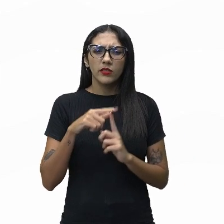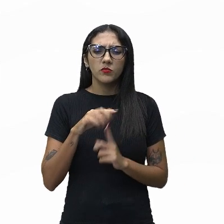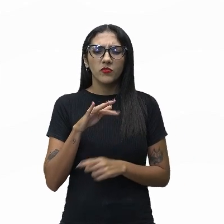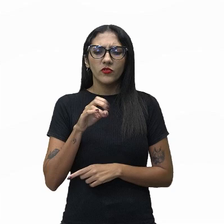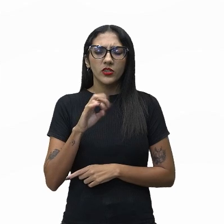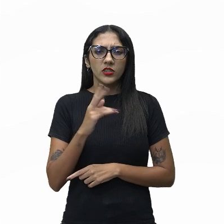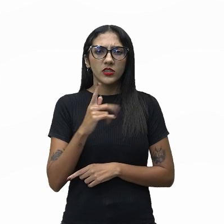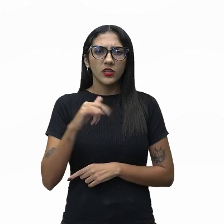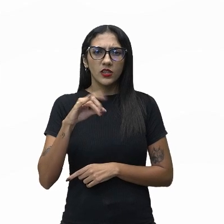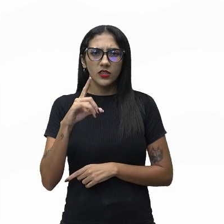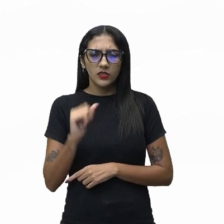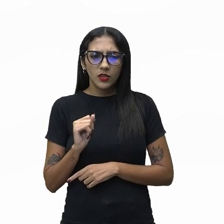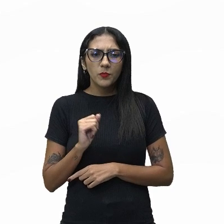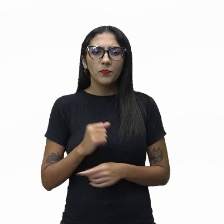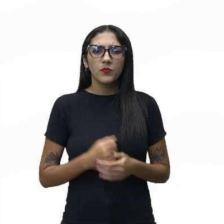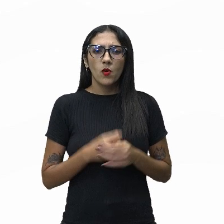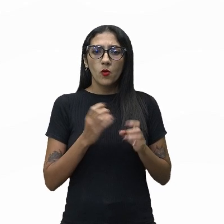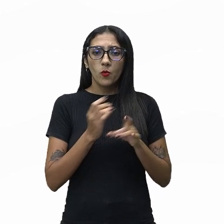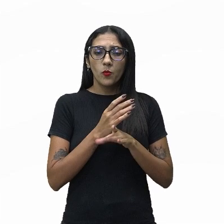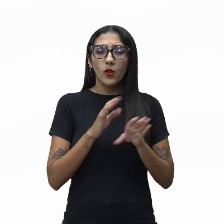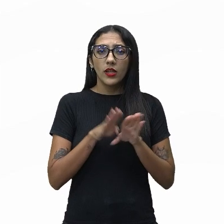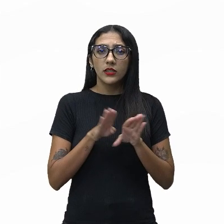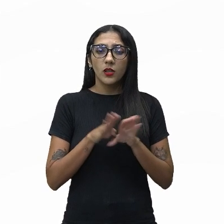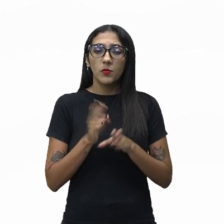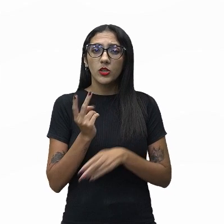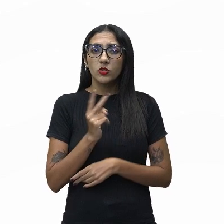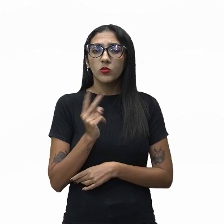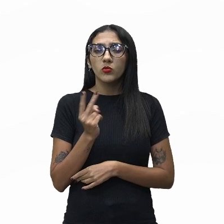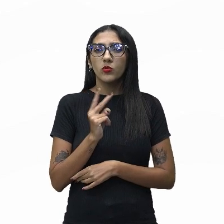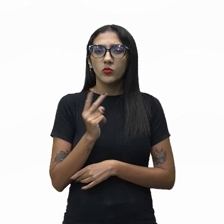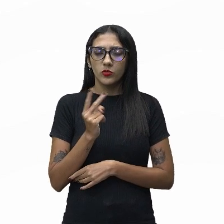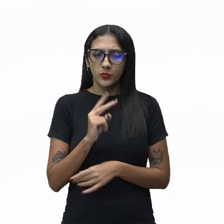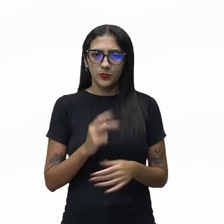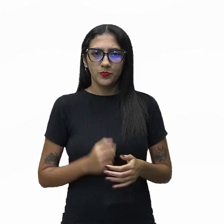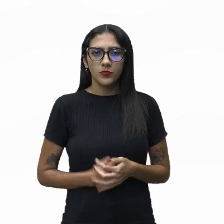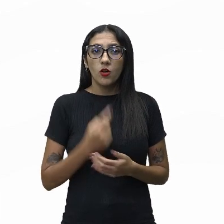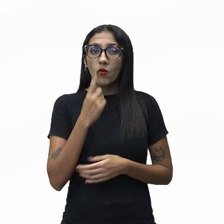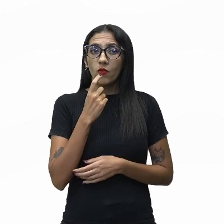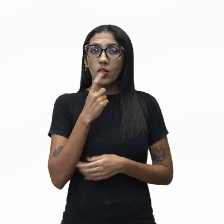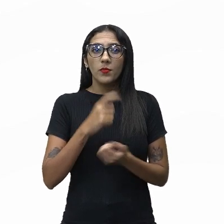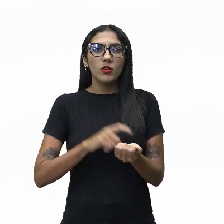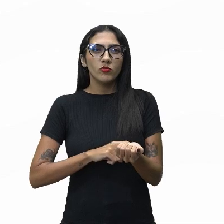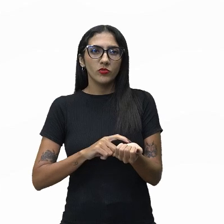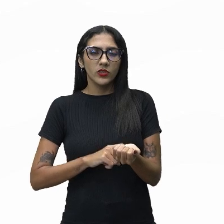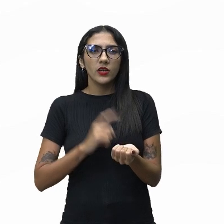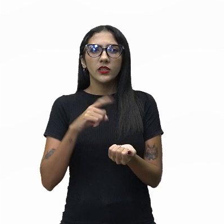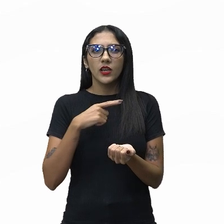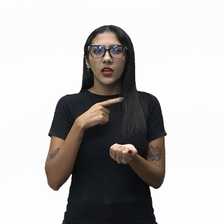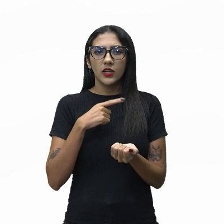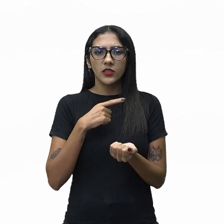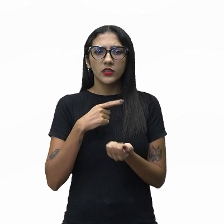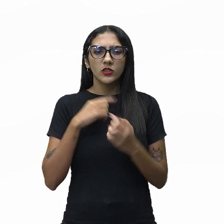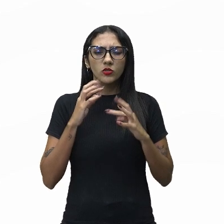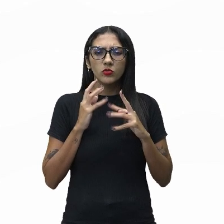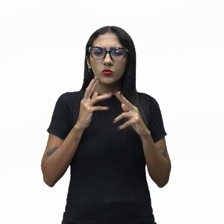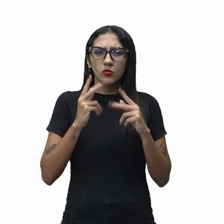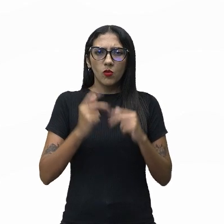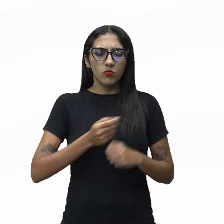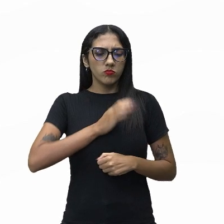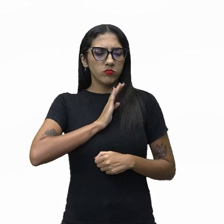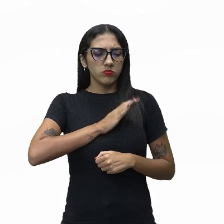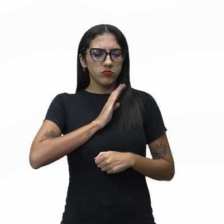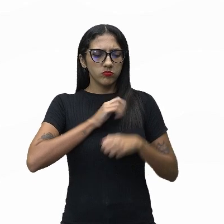é completa e ela é dupla, porque o sangue ele vai percorrer todo o corpo e vai passar pelo coração